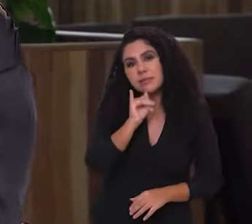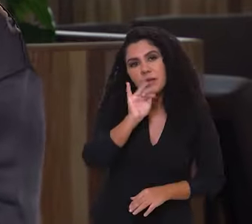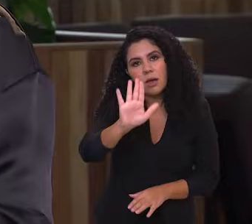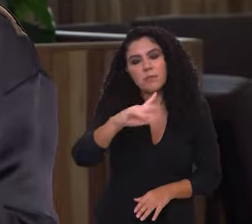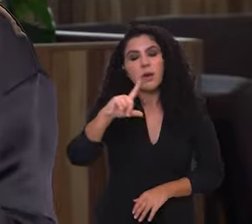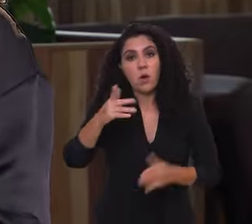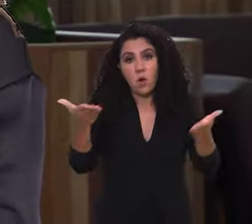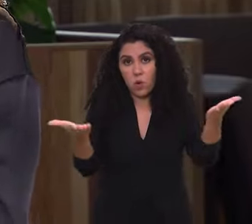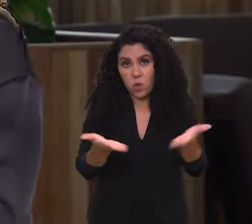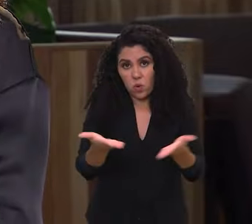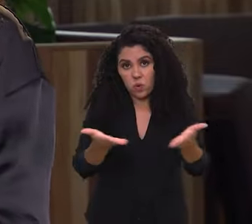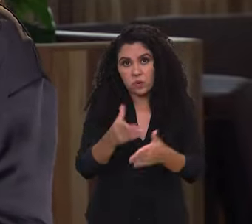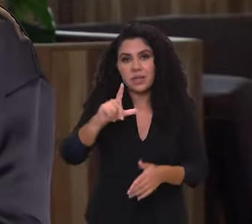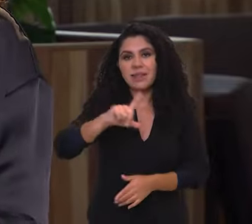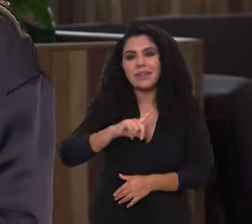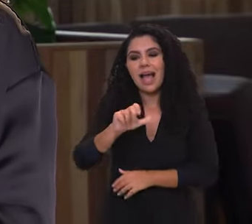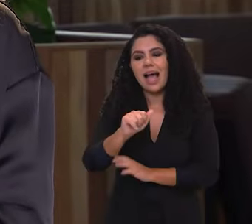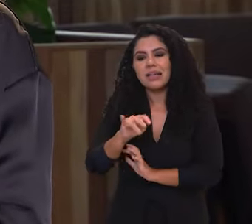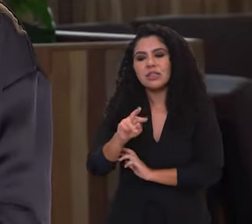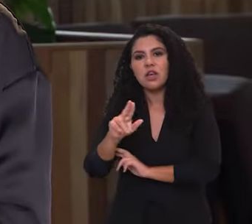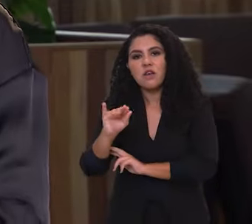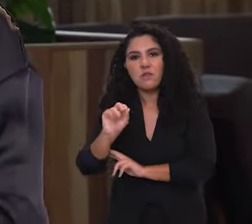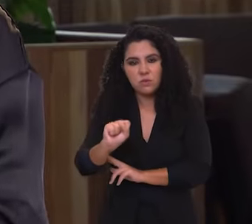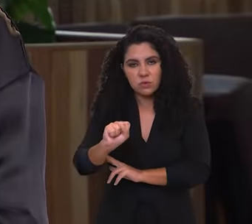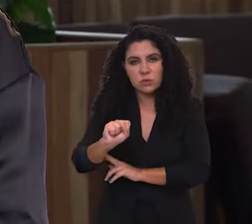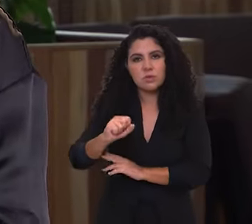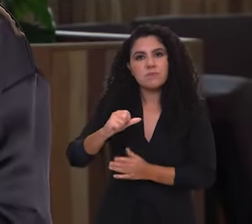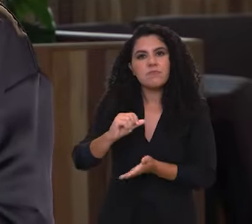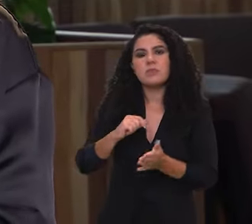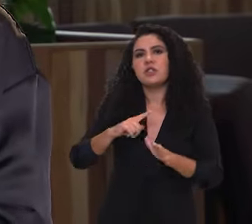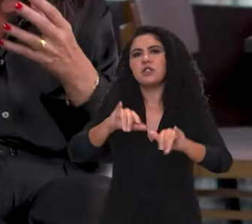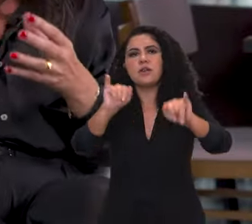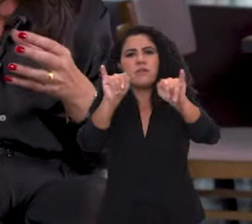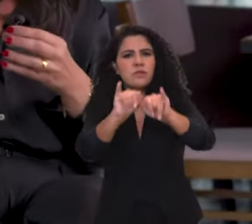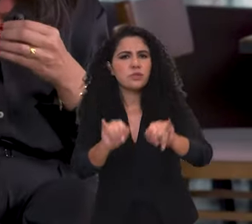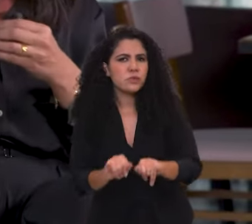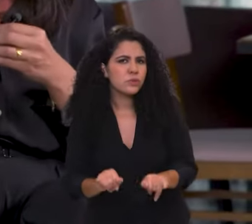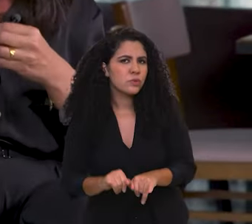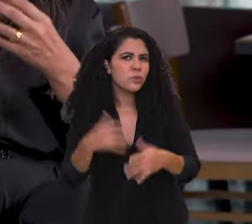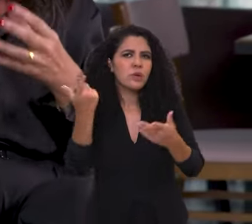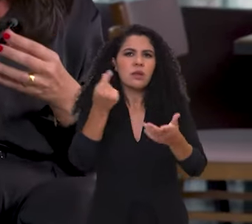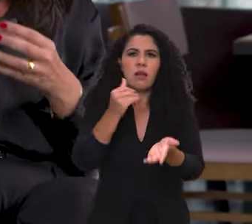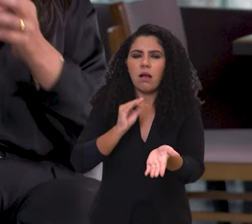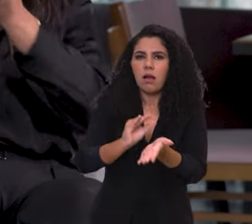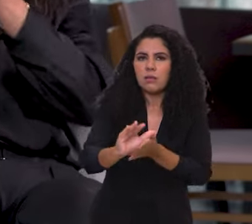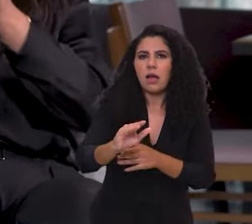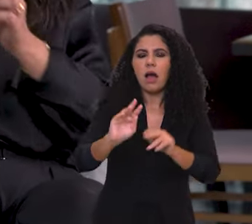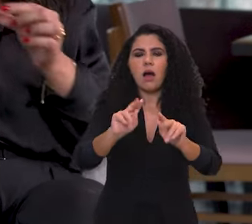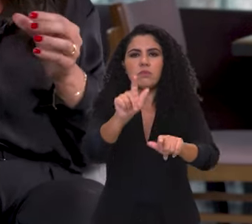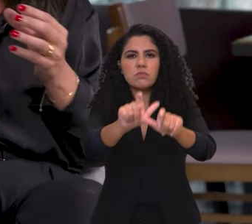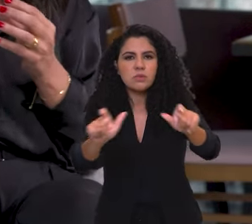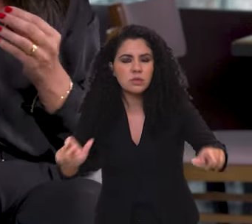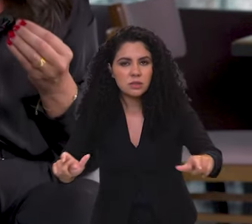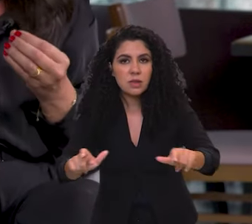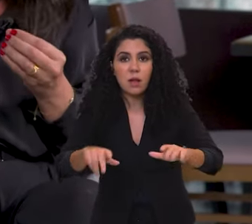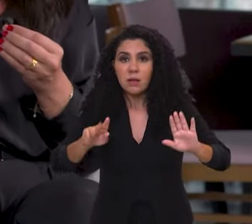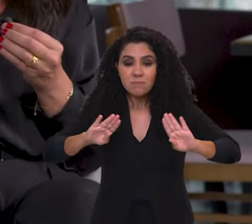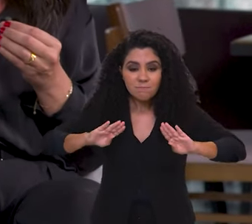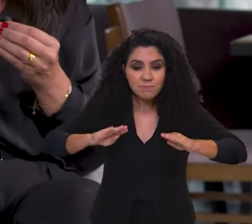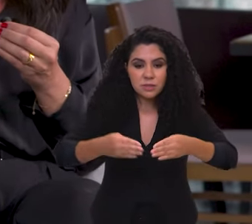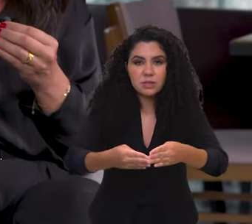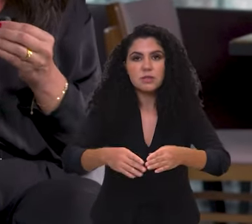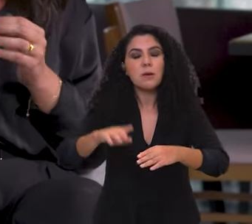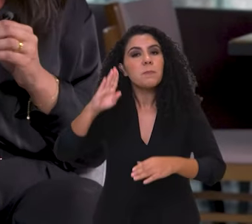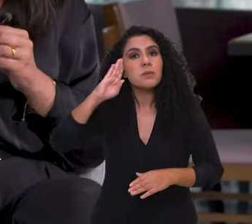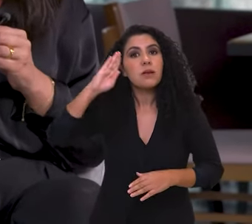uma concentração hoje de ativos, seja de infraestrutura, de capital humano, de oferta de serviços, muito concentrada ainda no